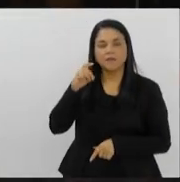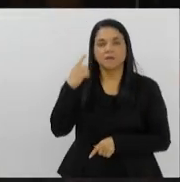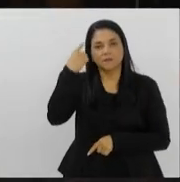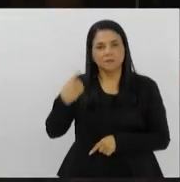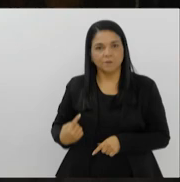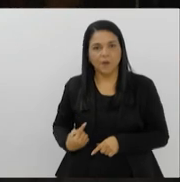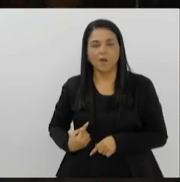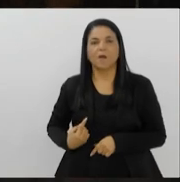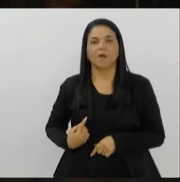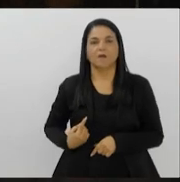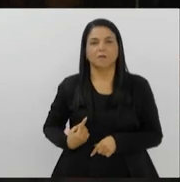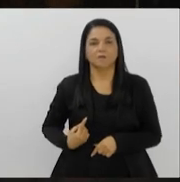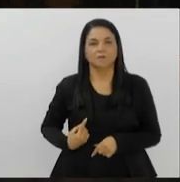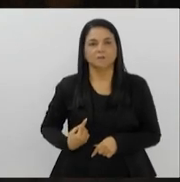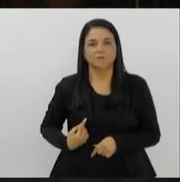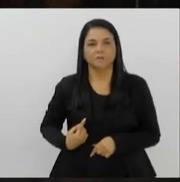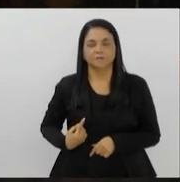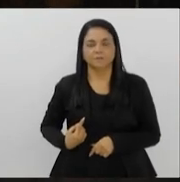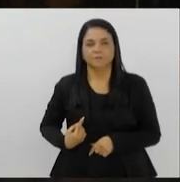Balbi,